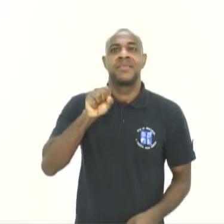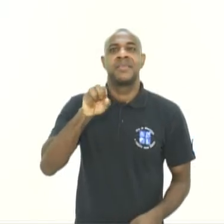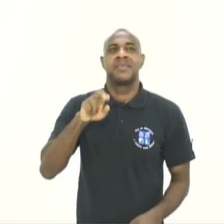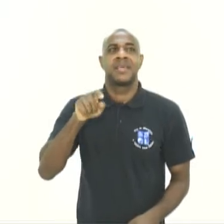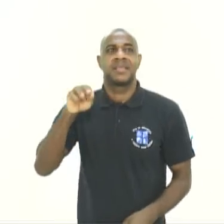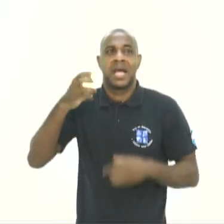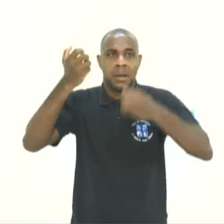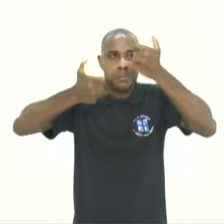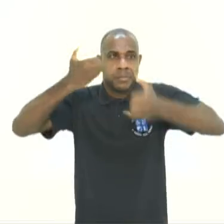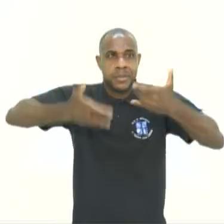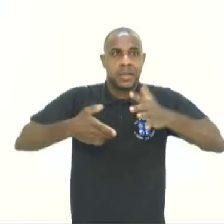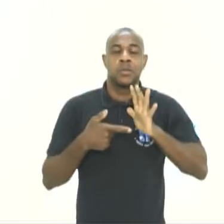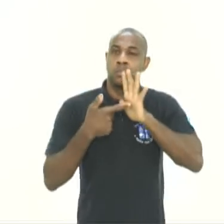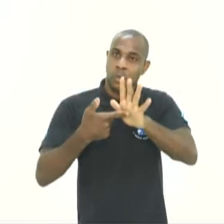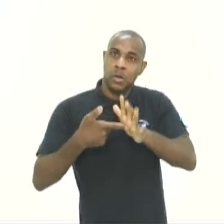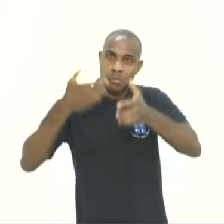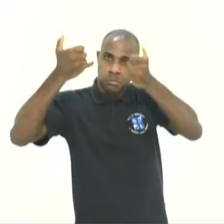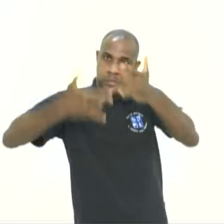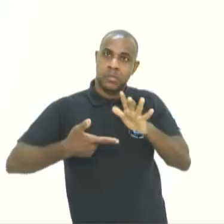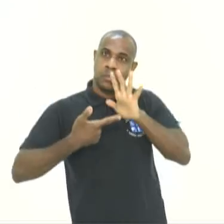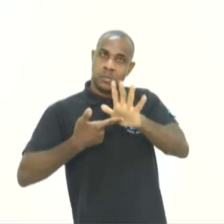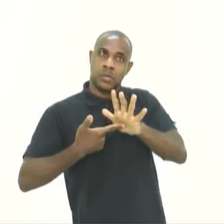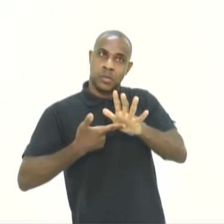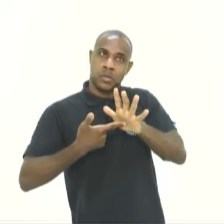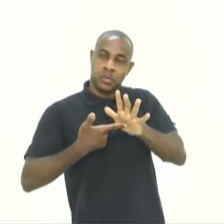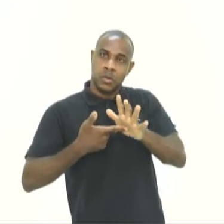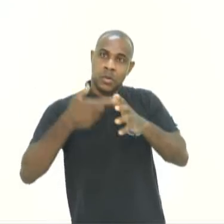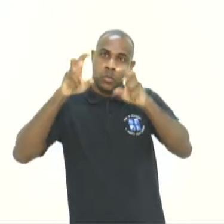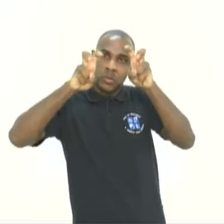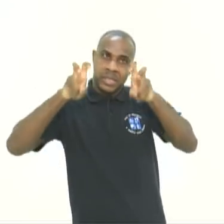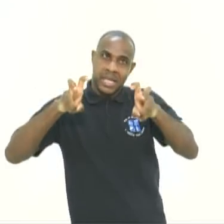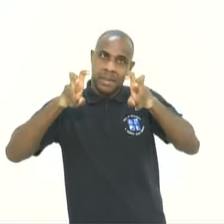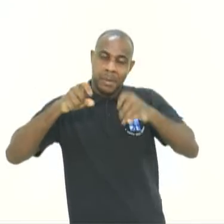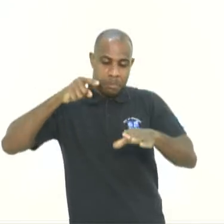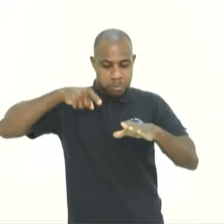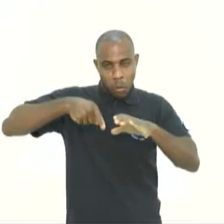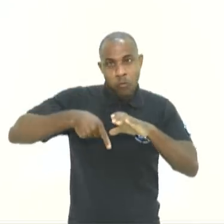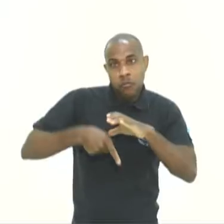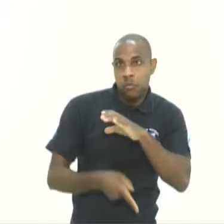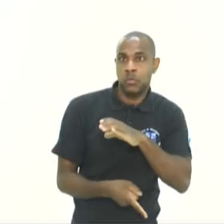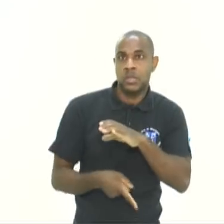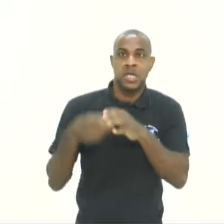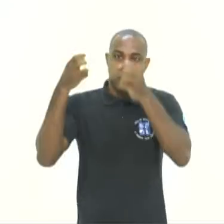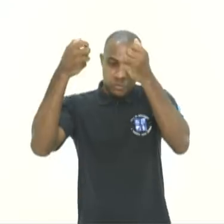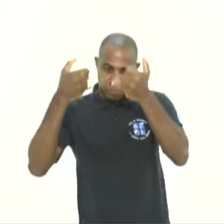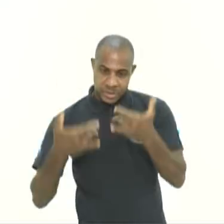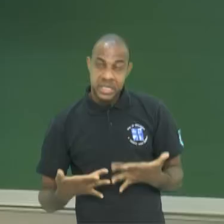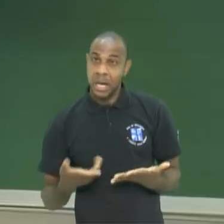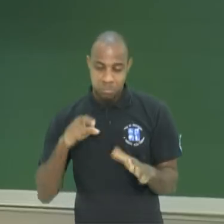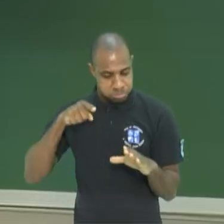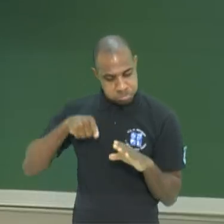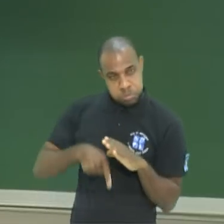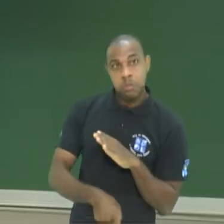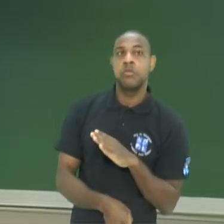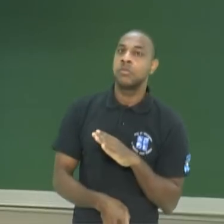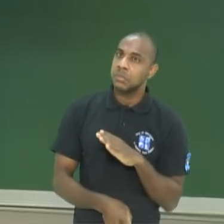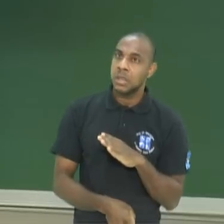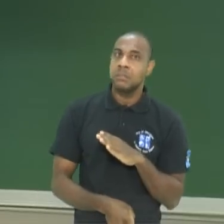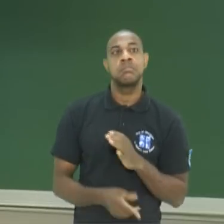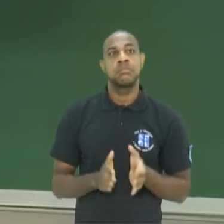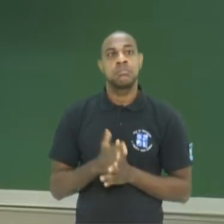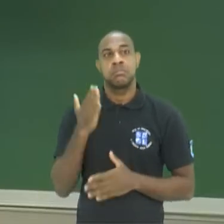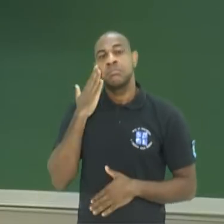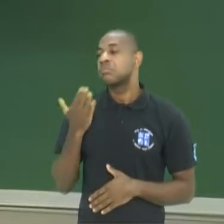dissertar? Expor um assunto de forma abrangente, profunda. Então, você vai expor um assunto de forma mais